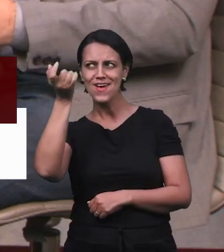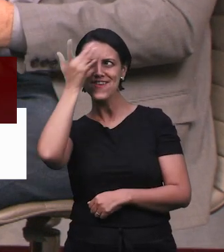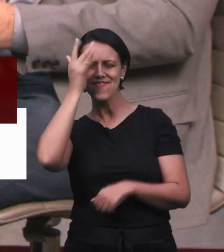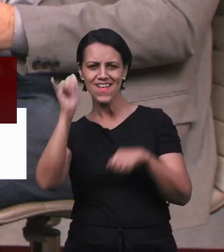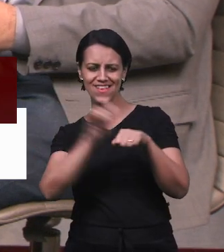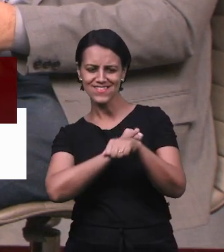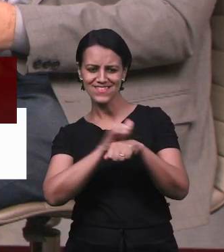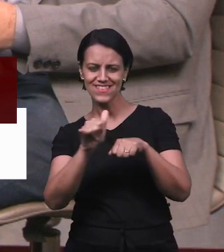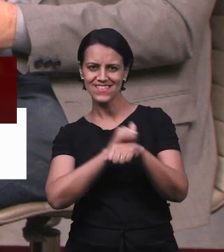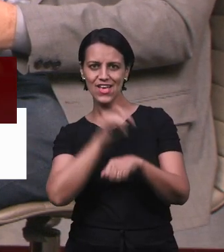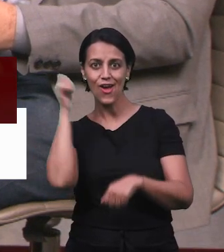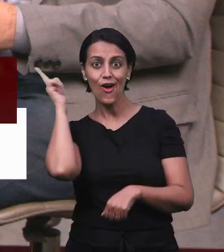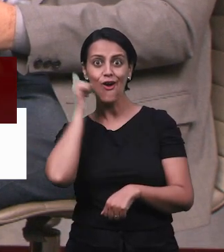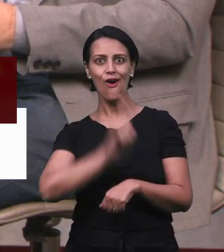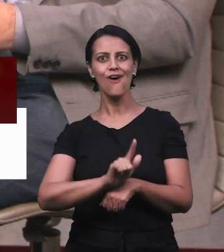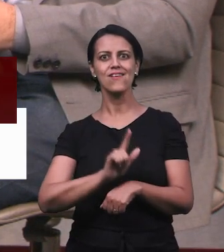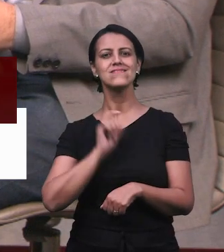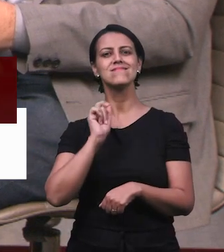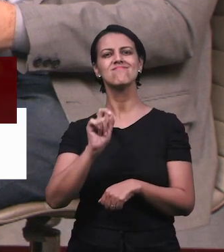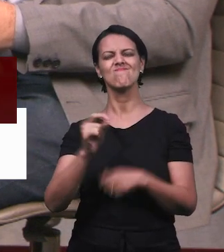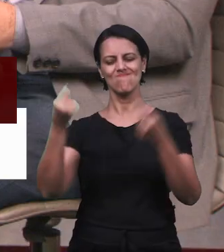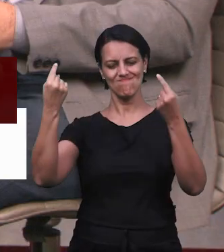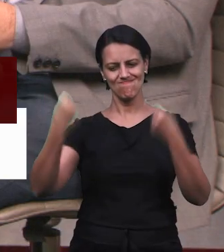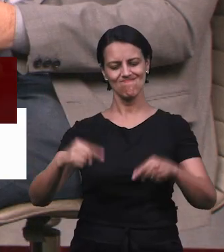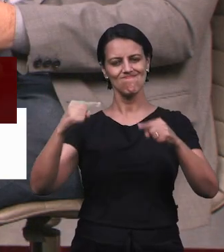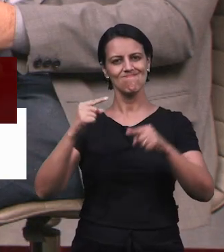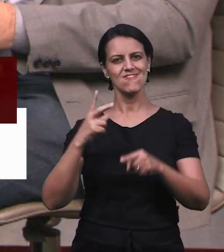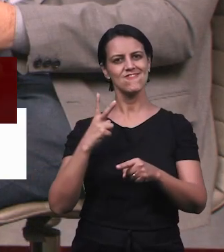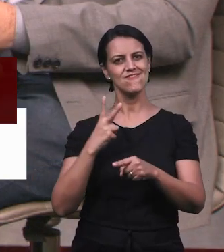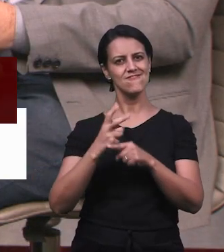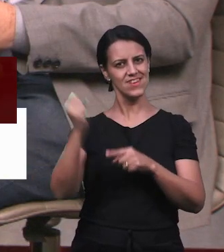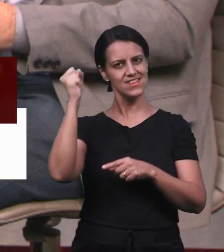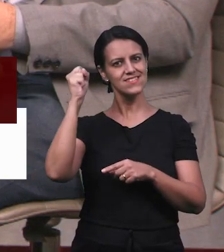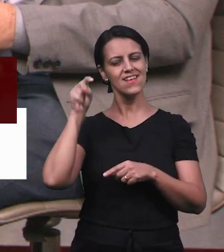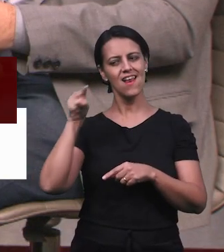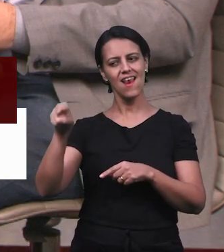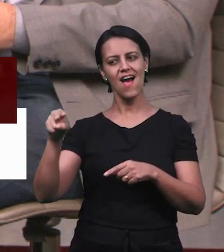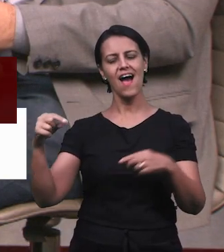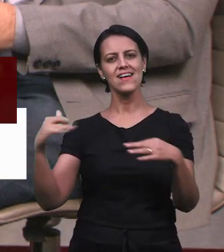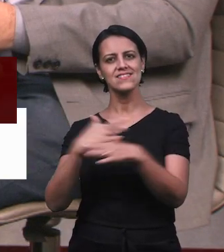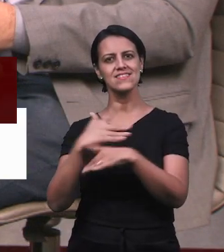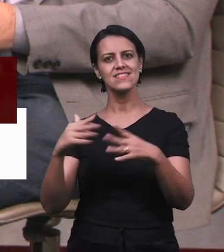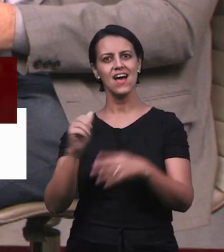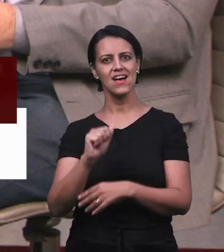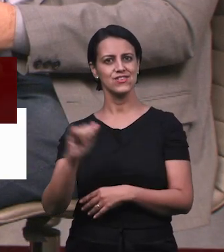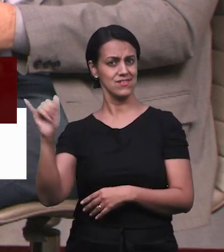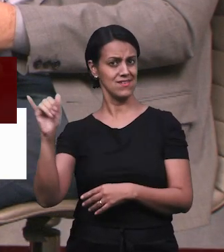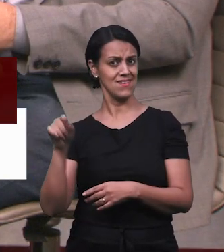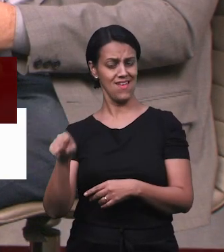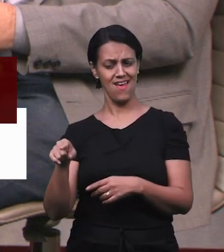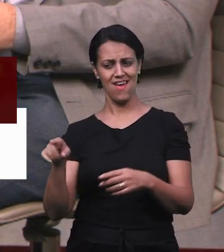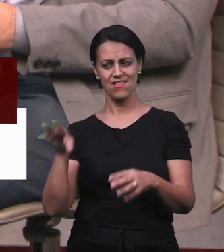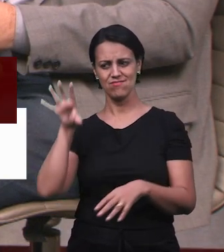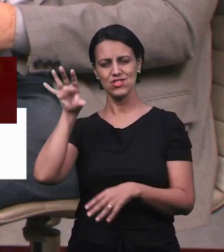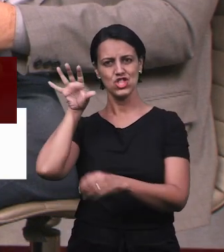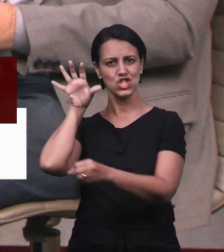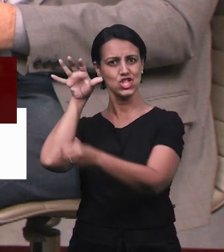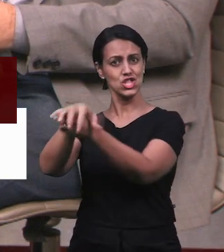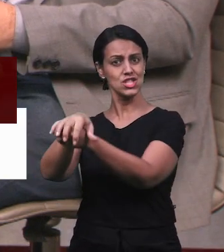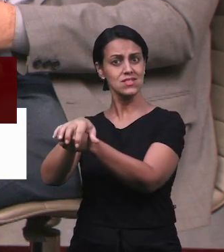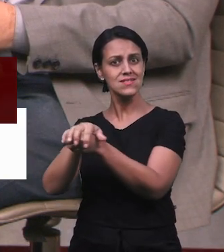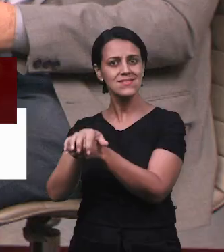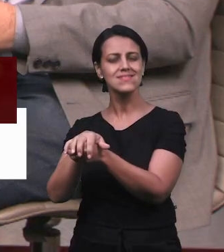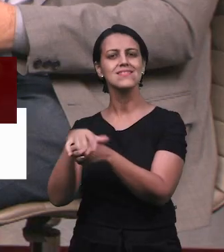Deus, eles puderam combater e vencer a cidade de Ai, tomar aquela cidade, porque